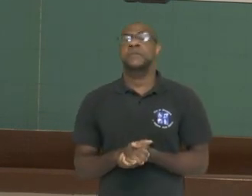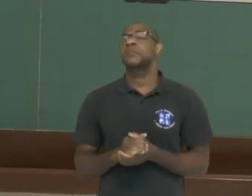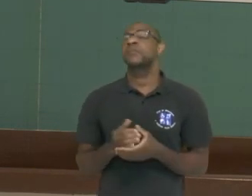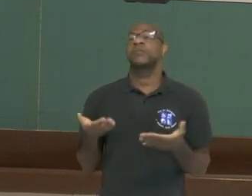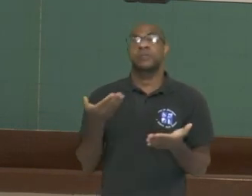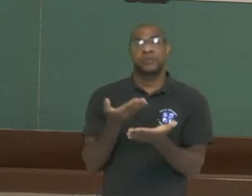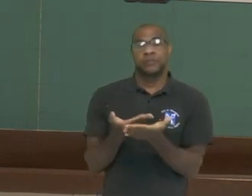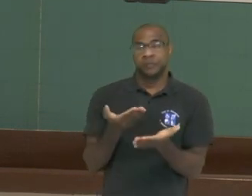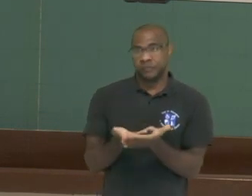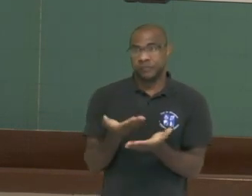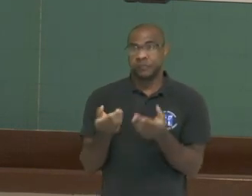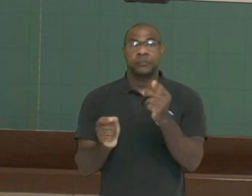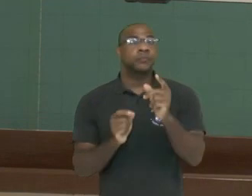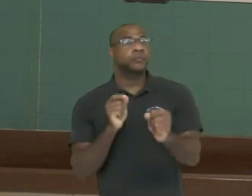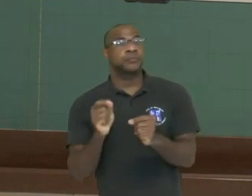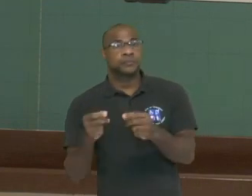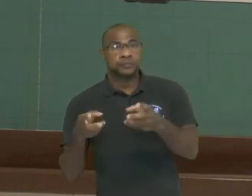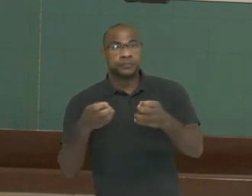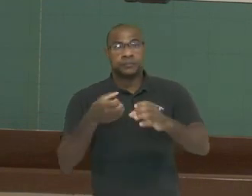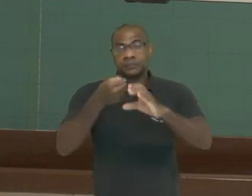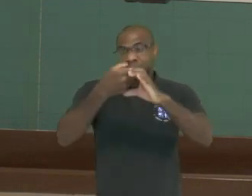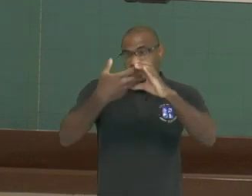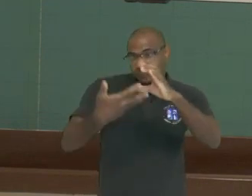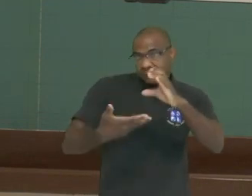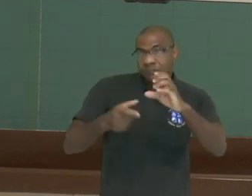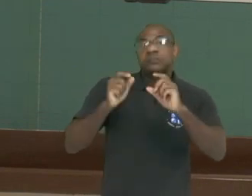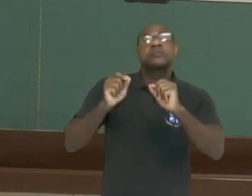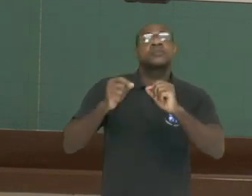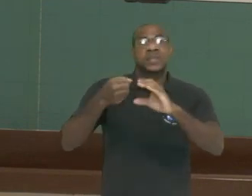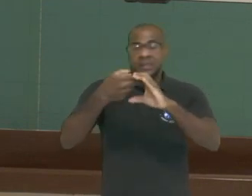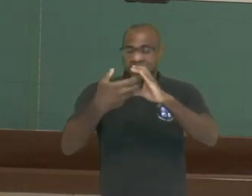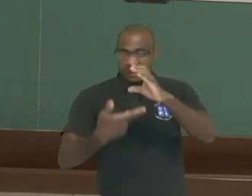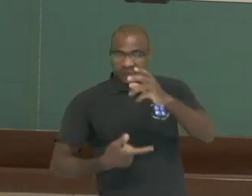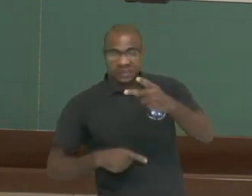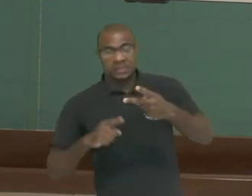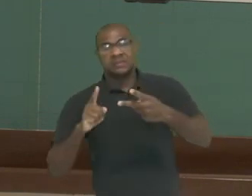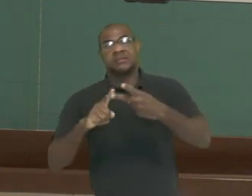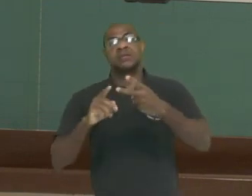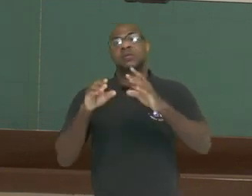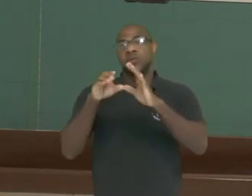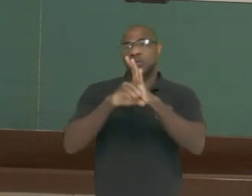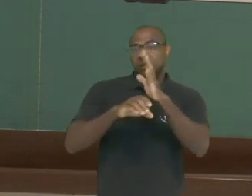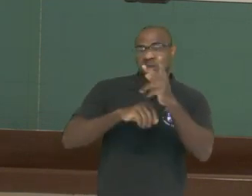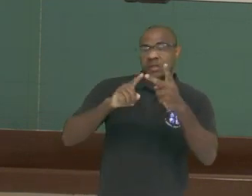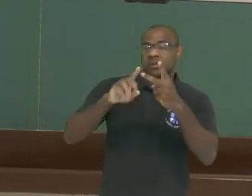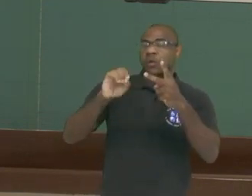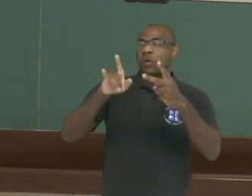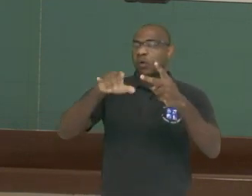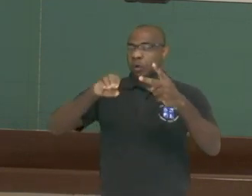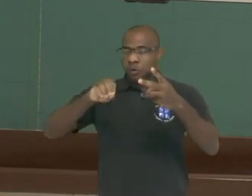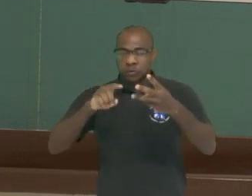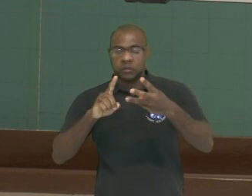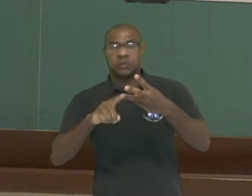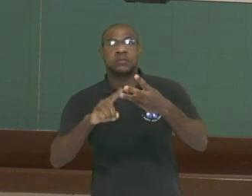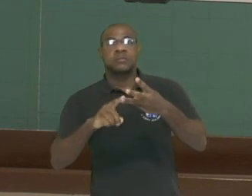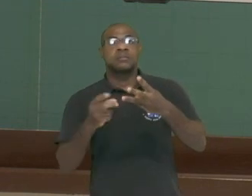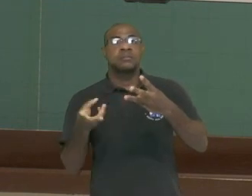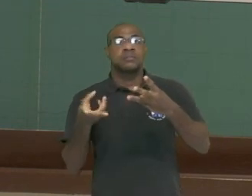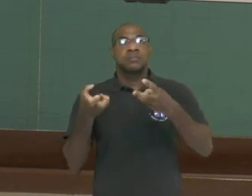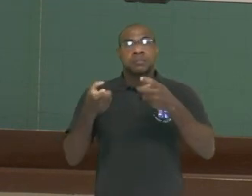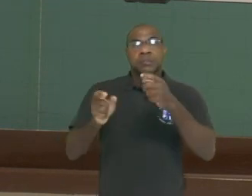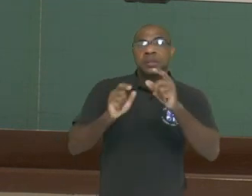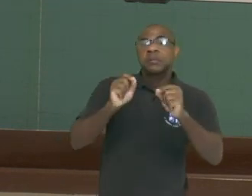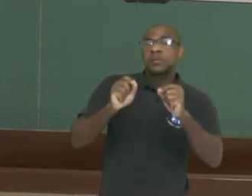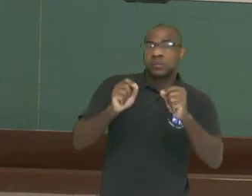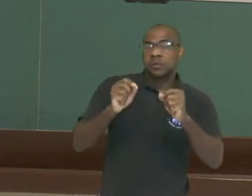Nessa aula nós definimos óxidos, identificamos as principais características de um óxido, apontamos os